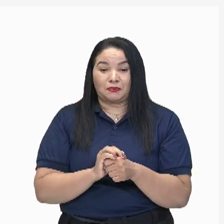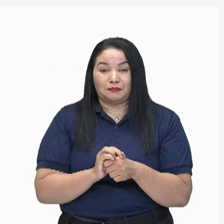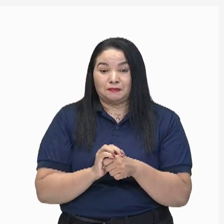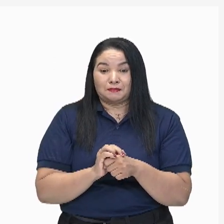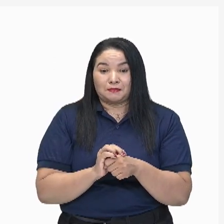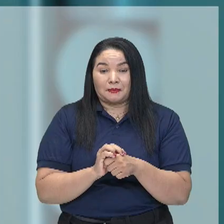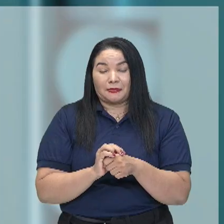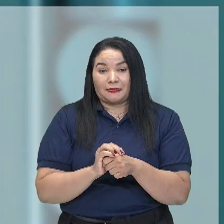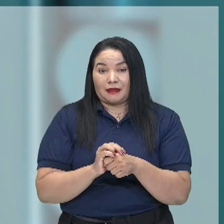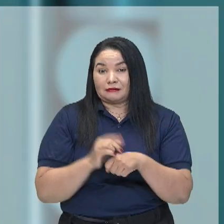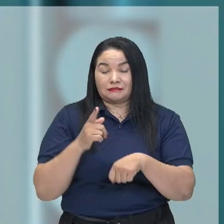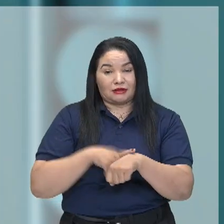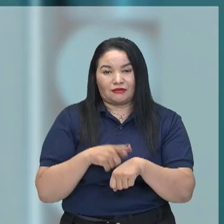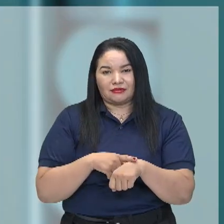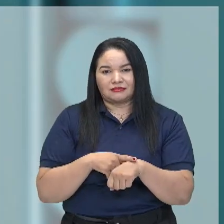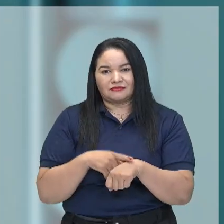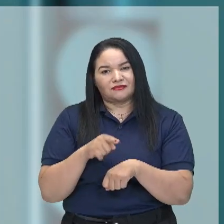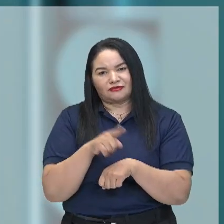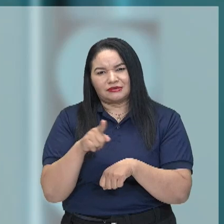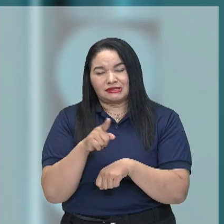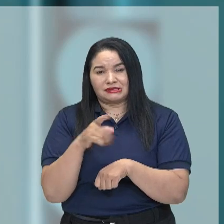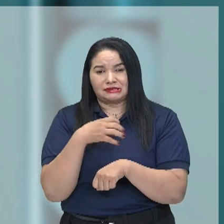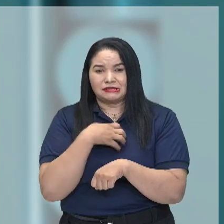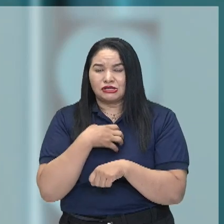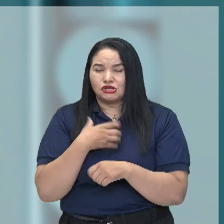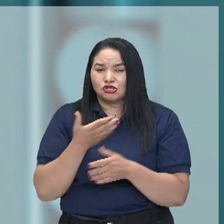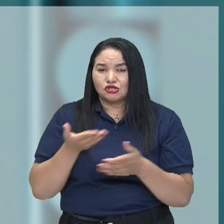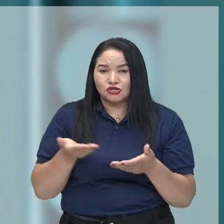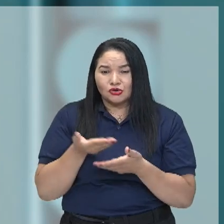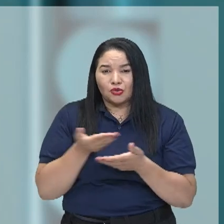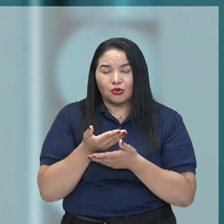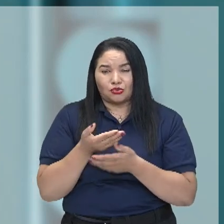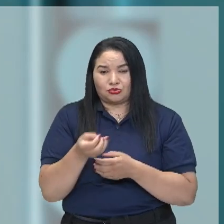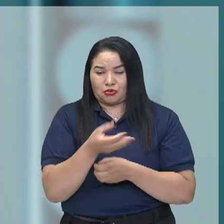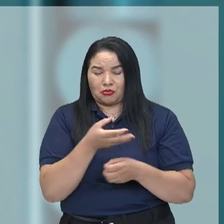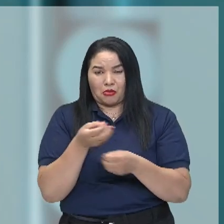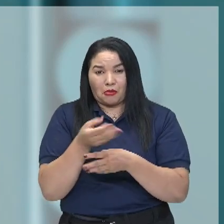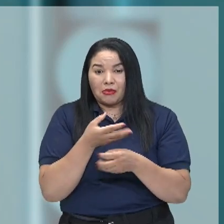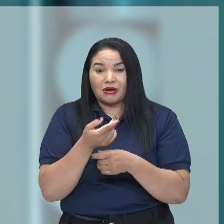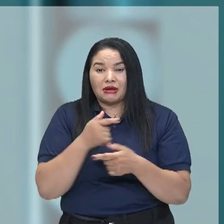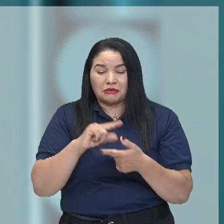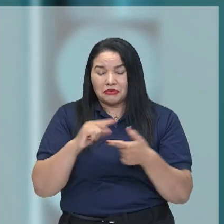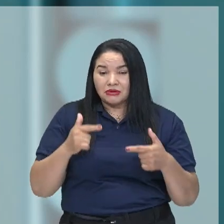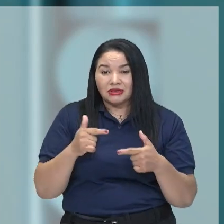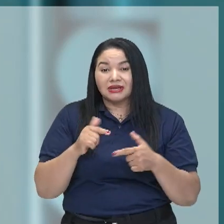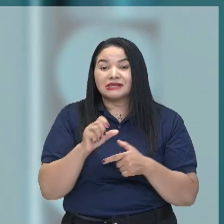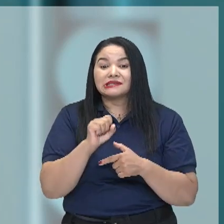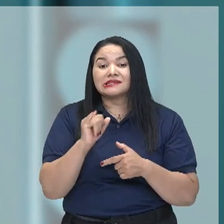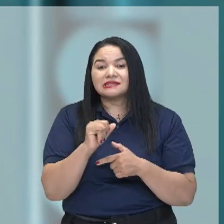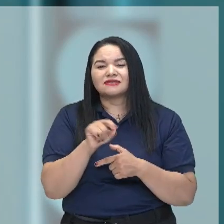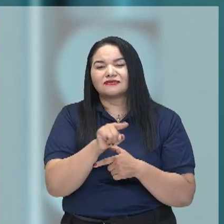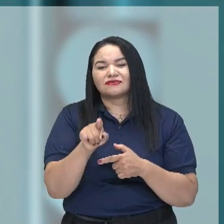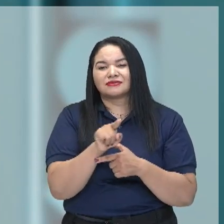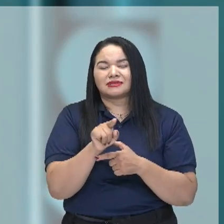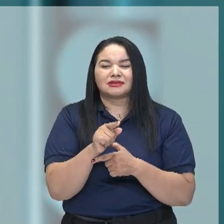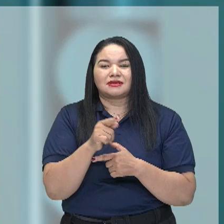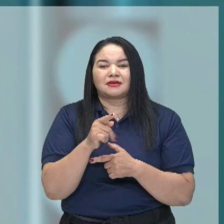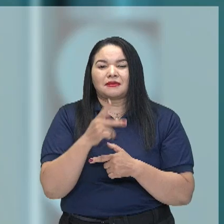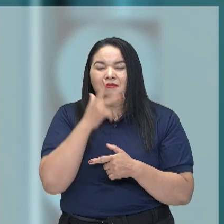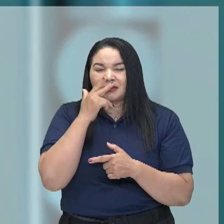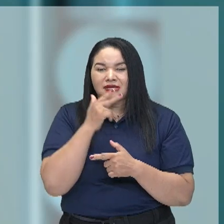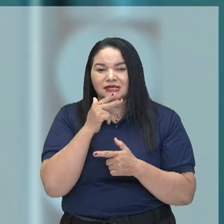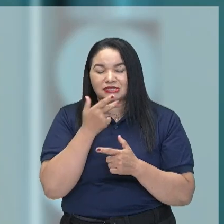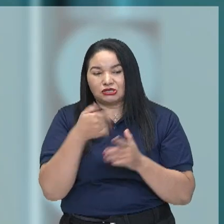Ou seja, você só se sente parte do hoje, da modernidade, se você experimentar. É como se fosse um cartão de visitas